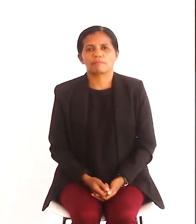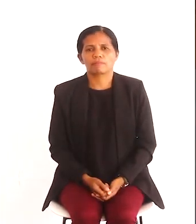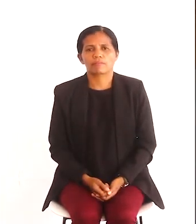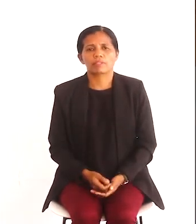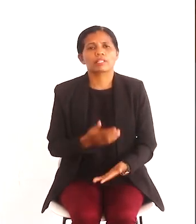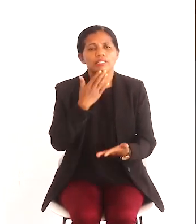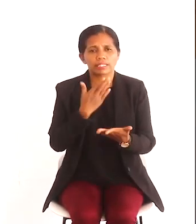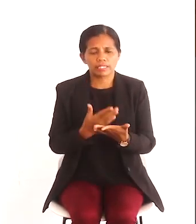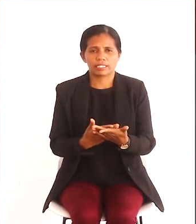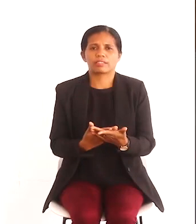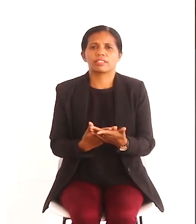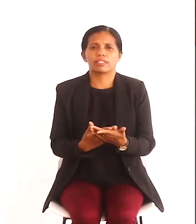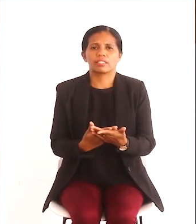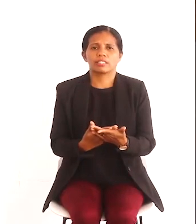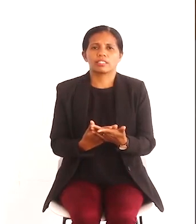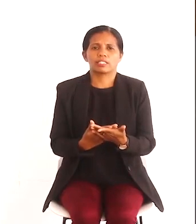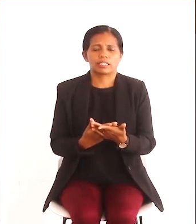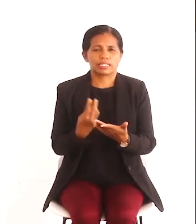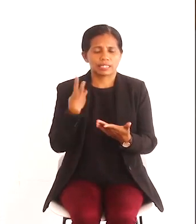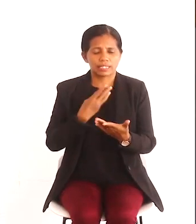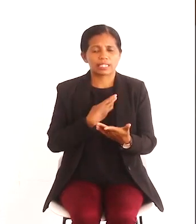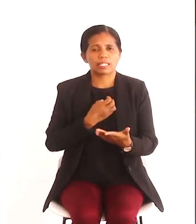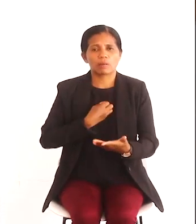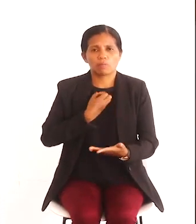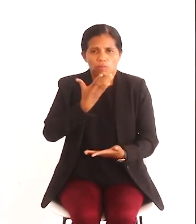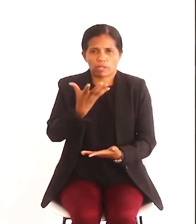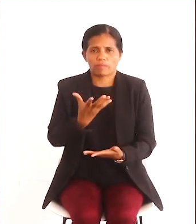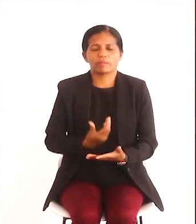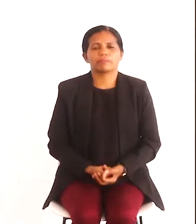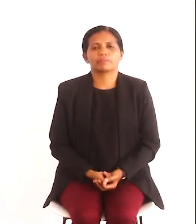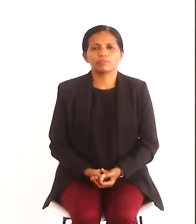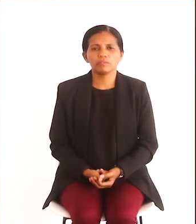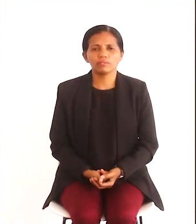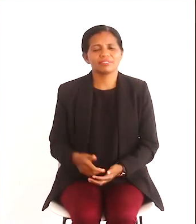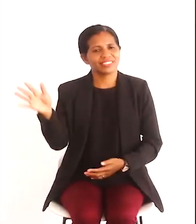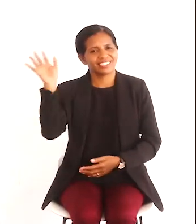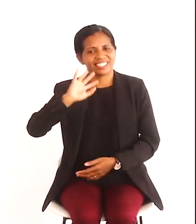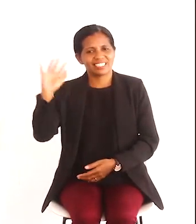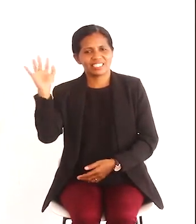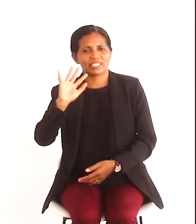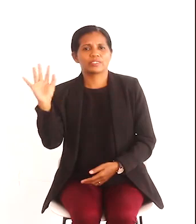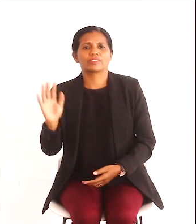Bom, ficamos assim, o poema. E adeus.